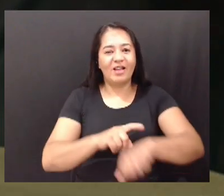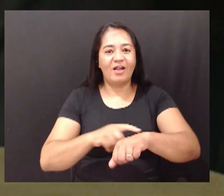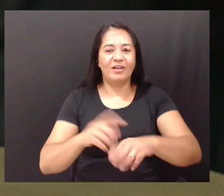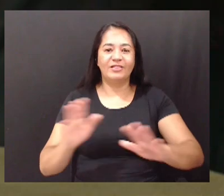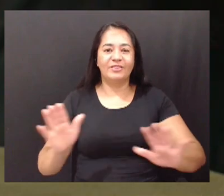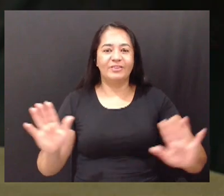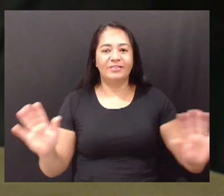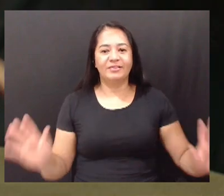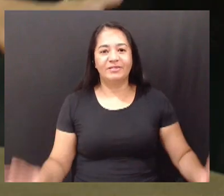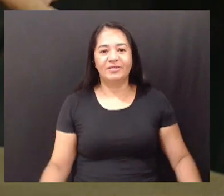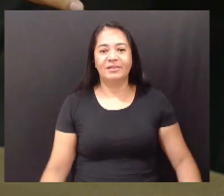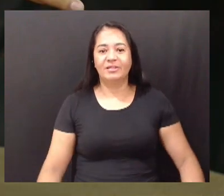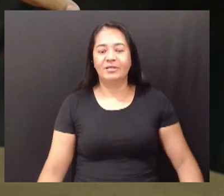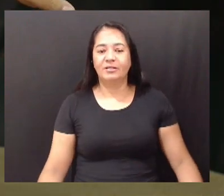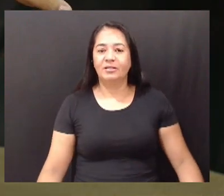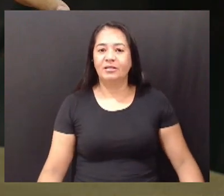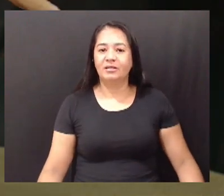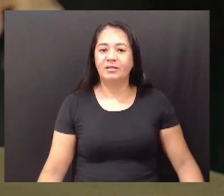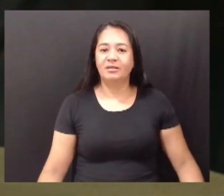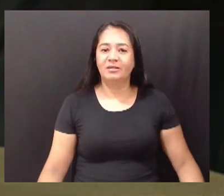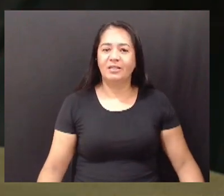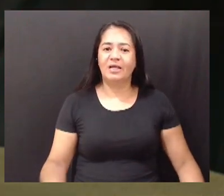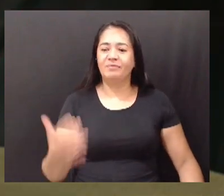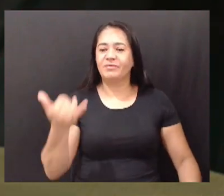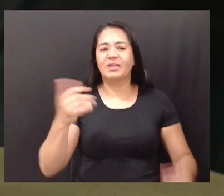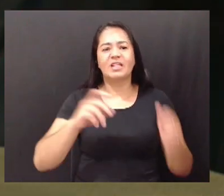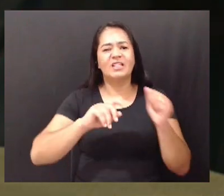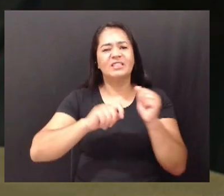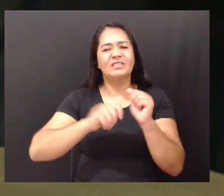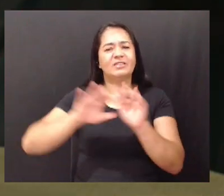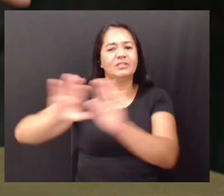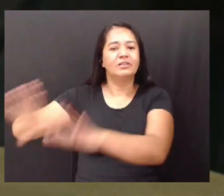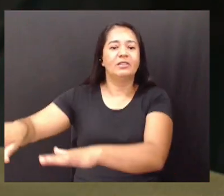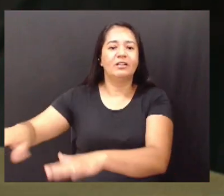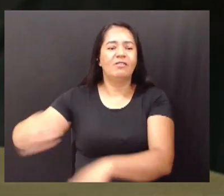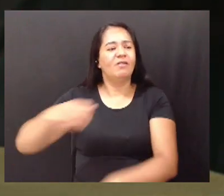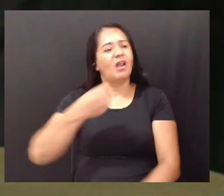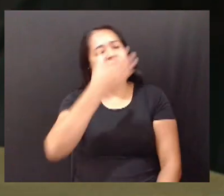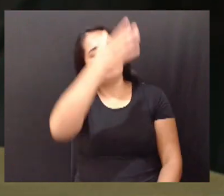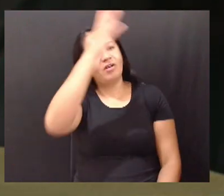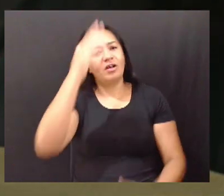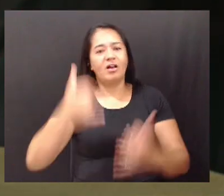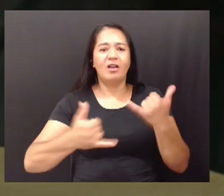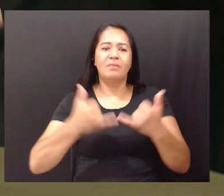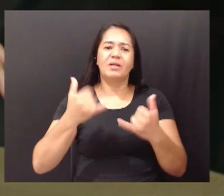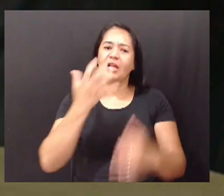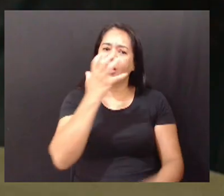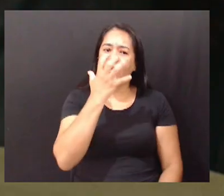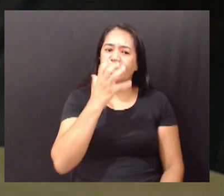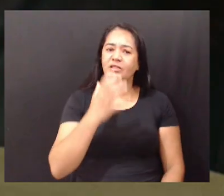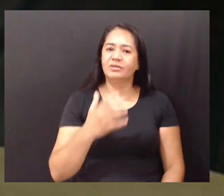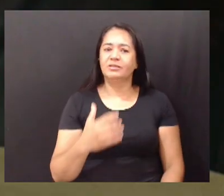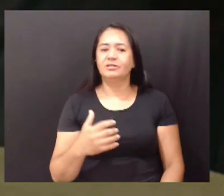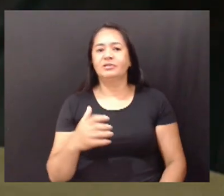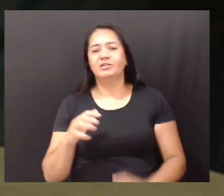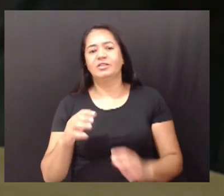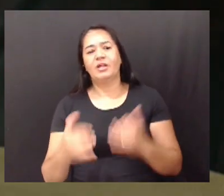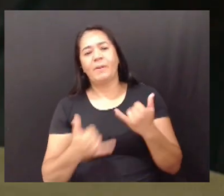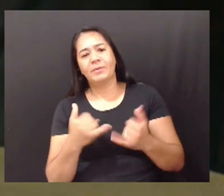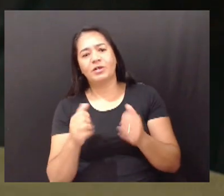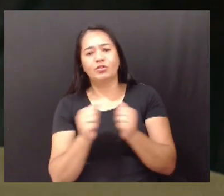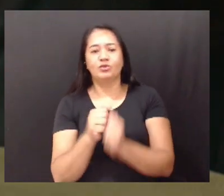como você fica. Desliga o celular, joga para lá, vai lá fora, vai brincar com o cachorro, vai bater uma bola, vai brincar com o filho, sabe? Vai